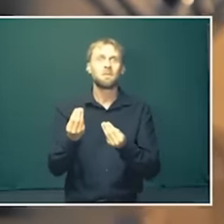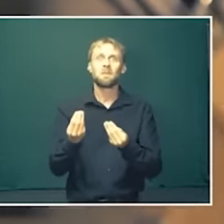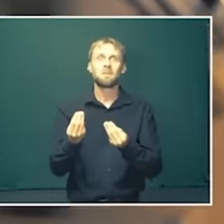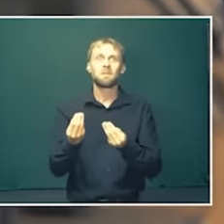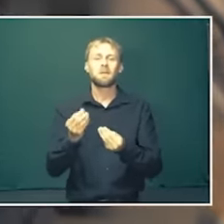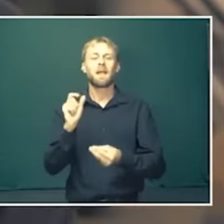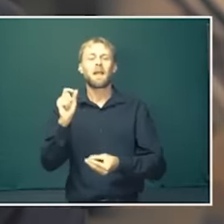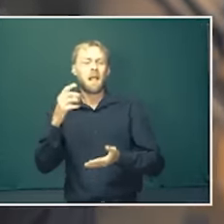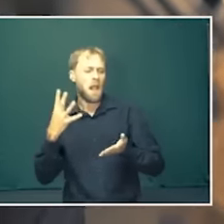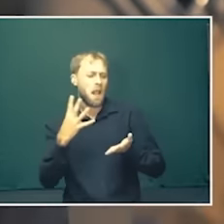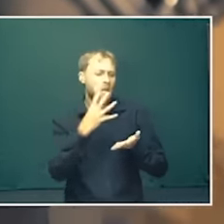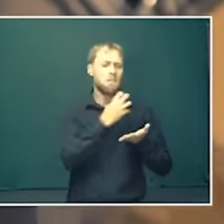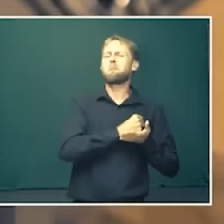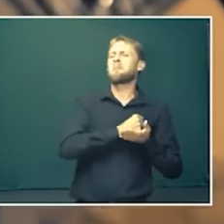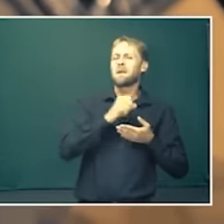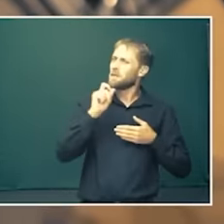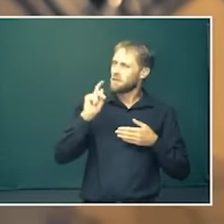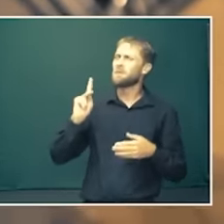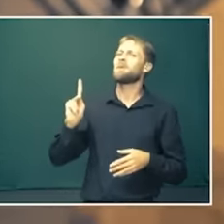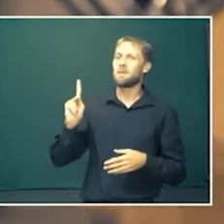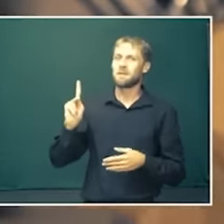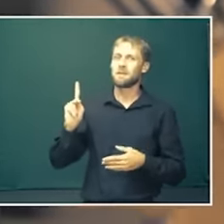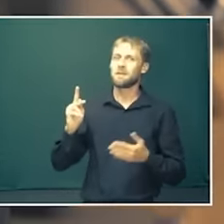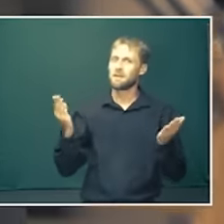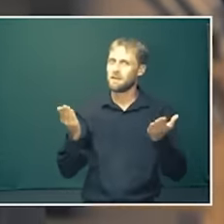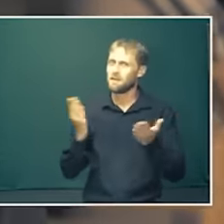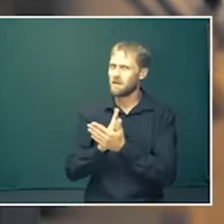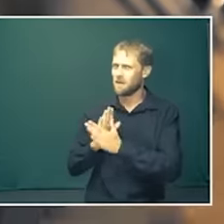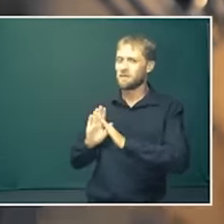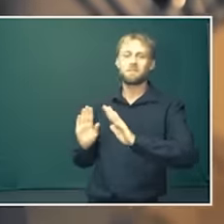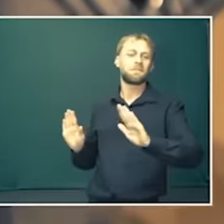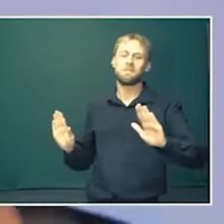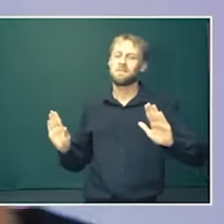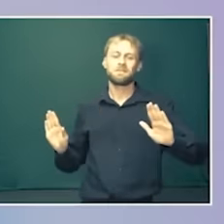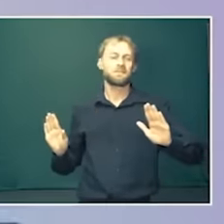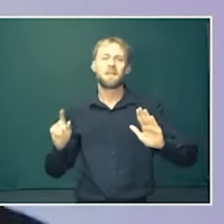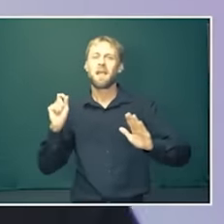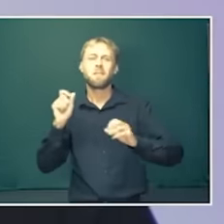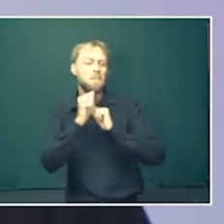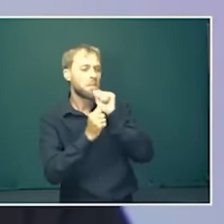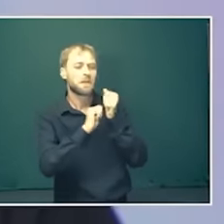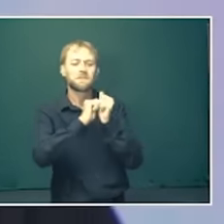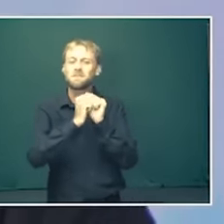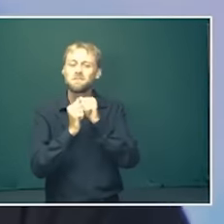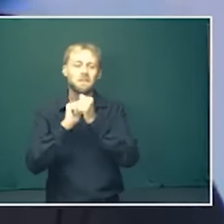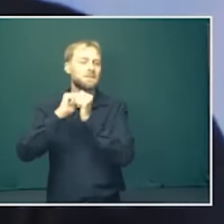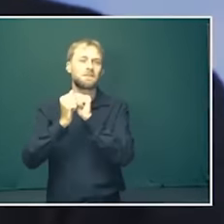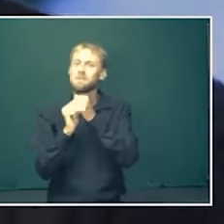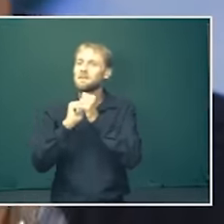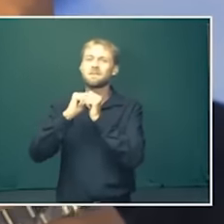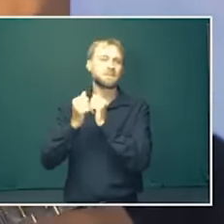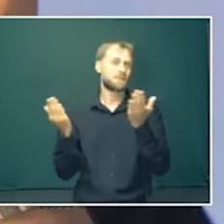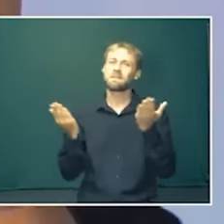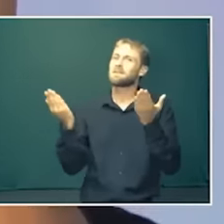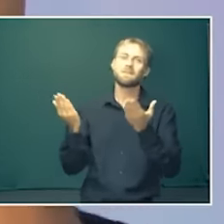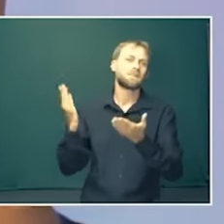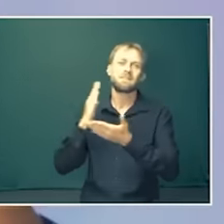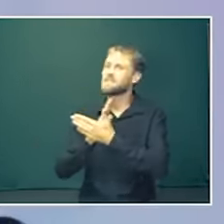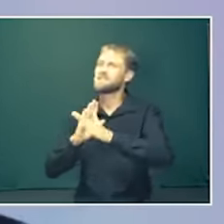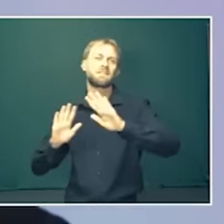E quem pegou, pegou, pegou, não pega mais. Quem beijou, beijou, beijou,